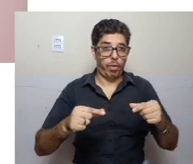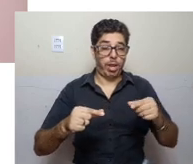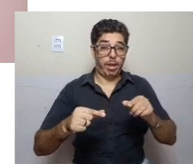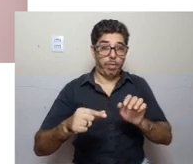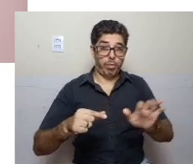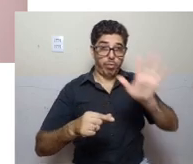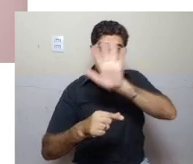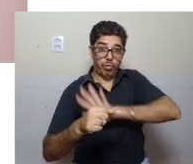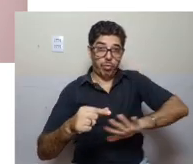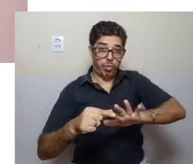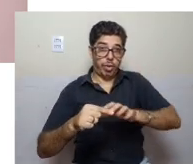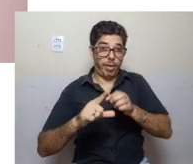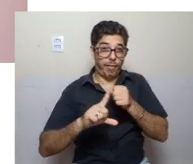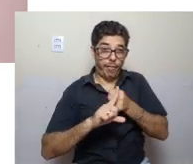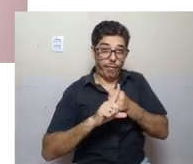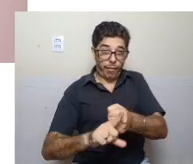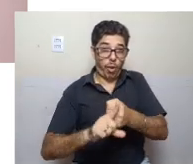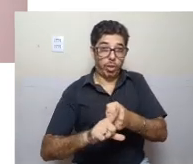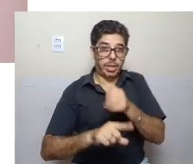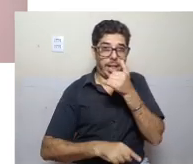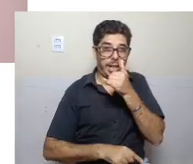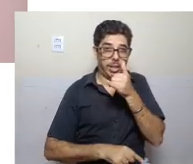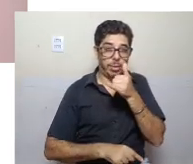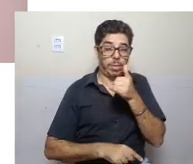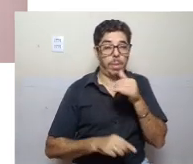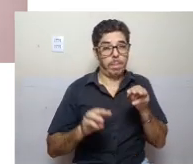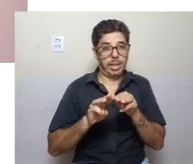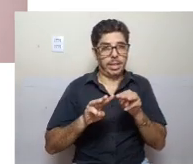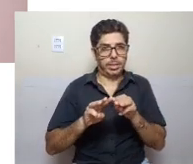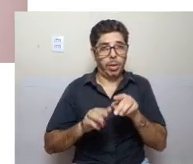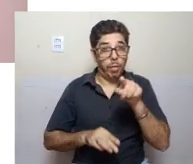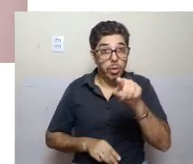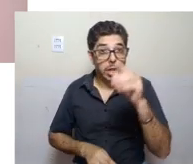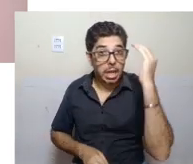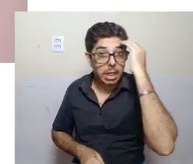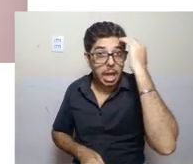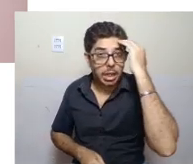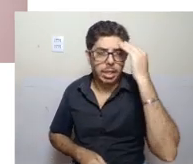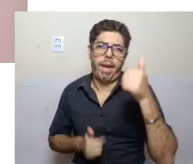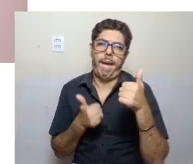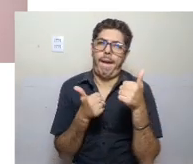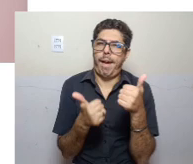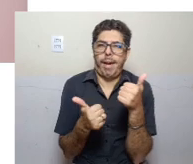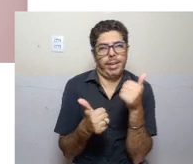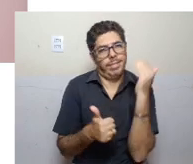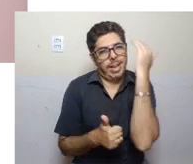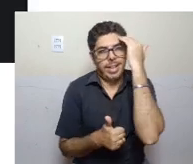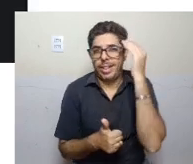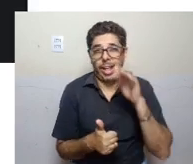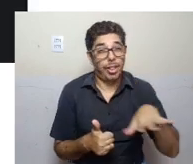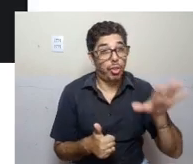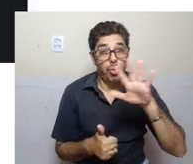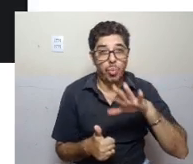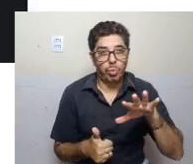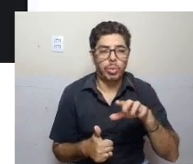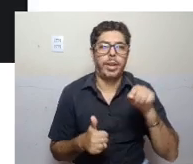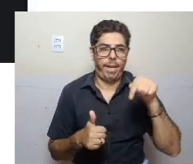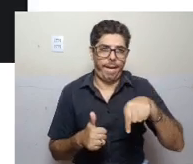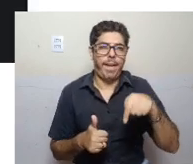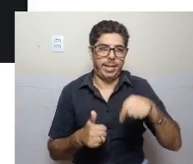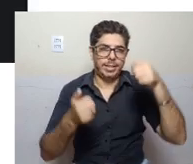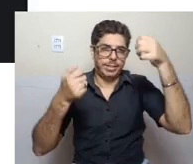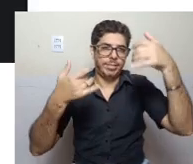compreende a ação da força magnética, o que vem a seguir desce redondo. E nesse vídeo eu vou te ajudar com essa compreensão.